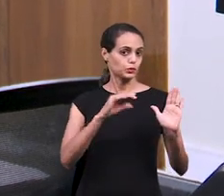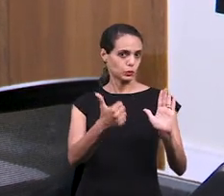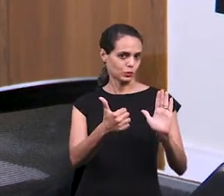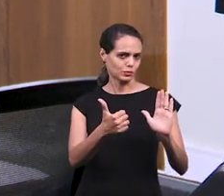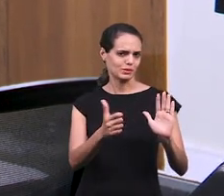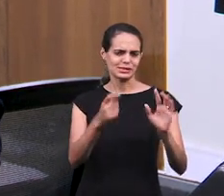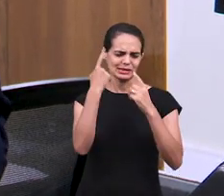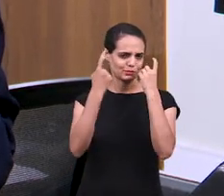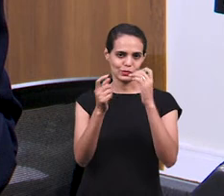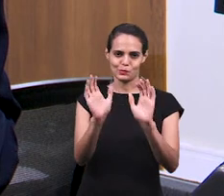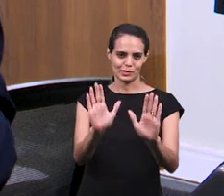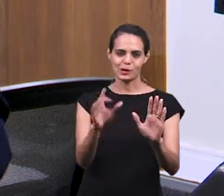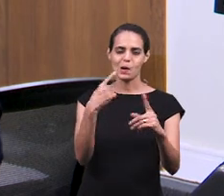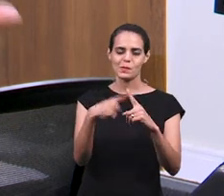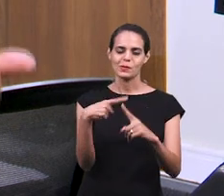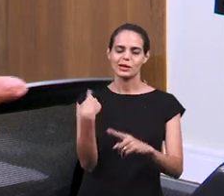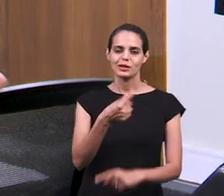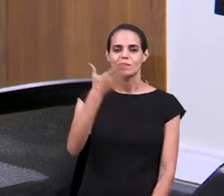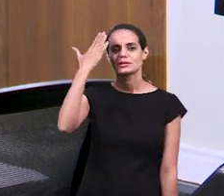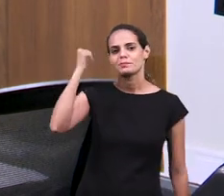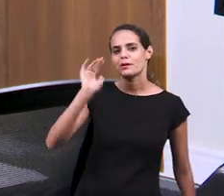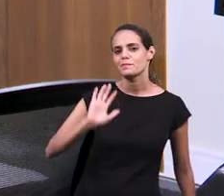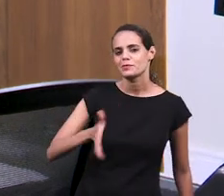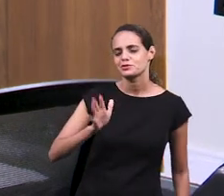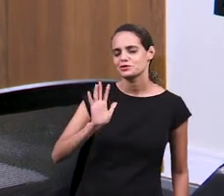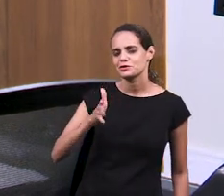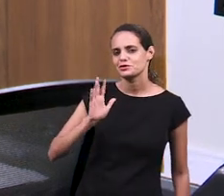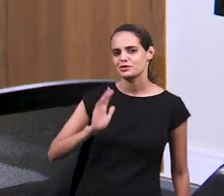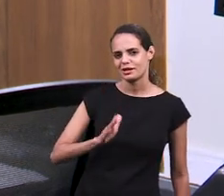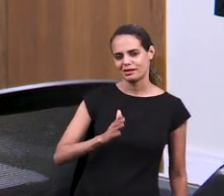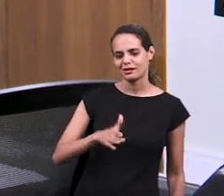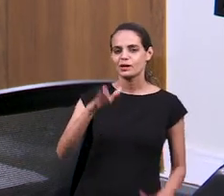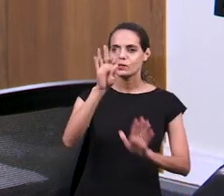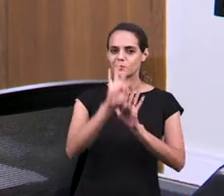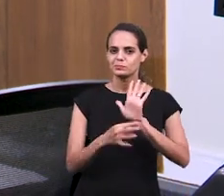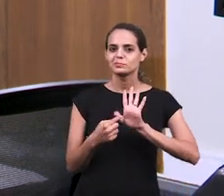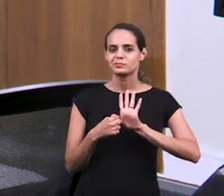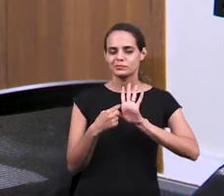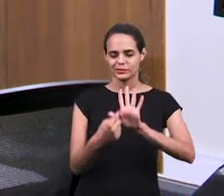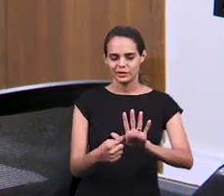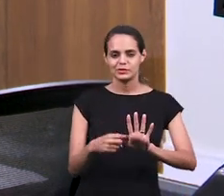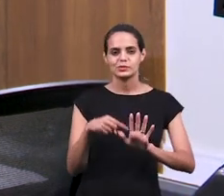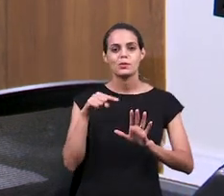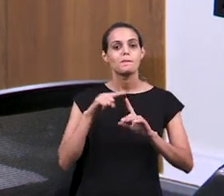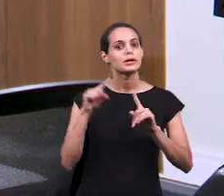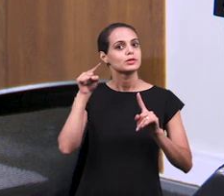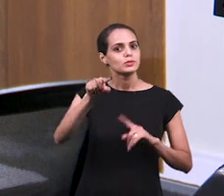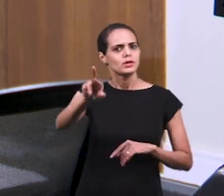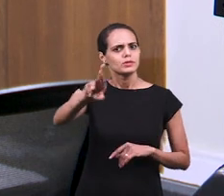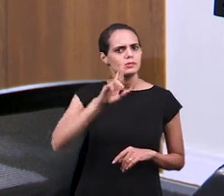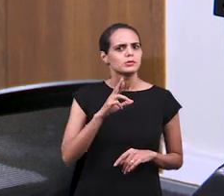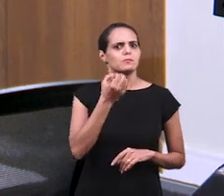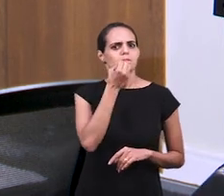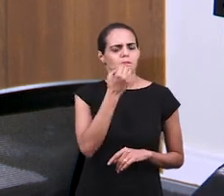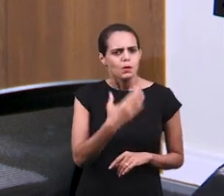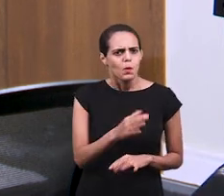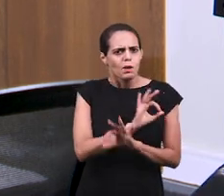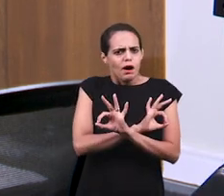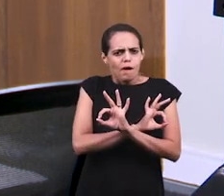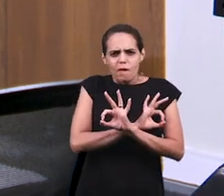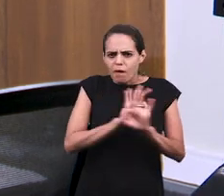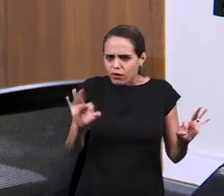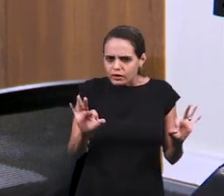se preocupe com isso, porque todos já sabemos, né, direitinho onde está o texto. Mas a sua resposta foi muito boa, muito